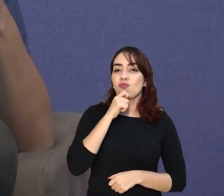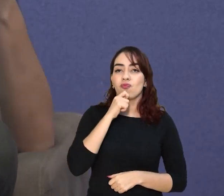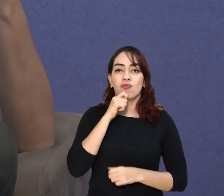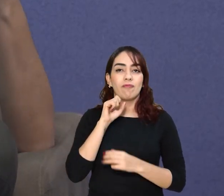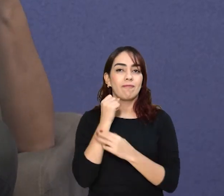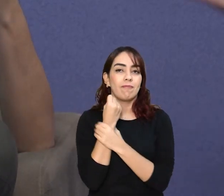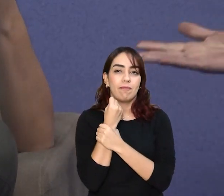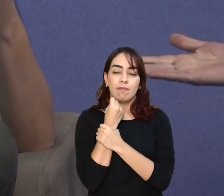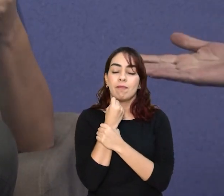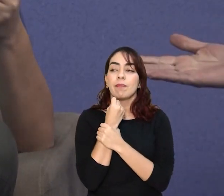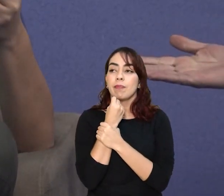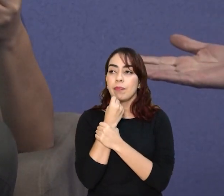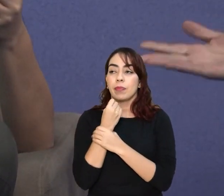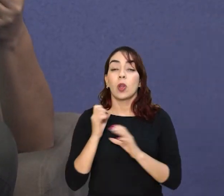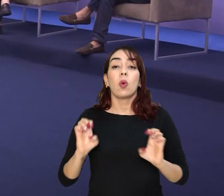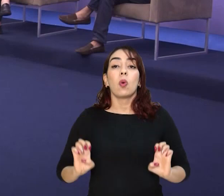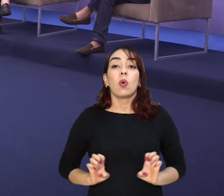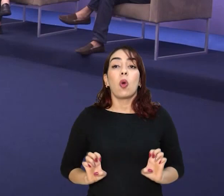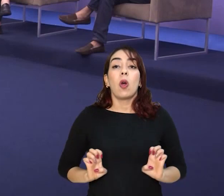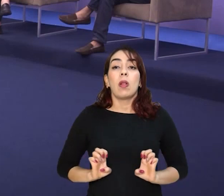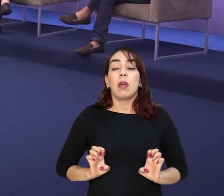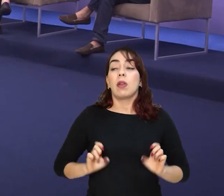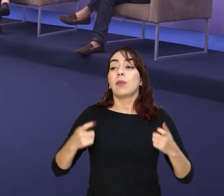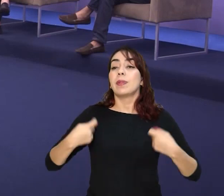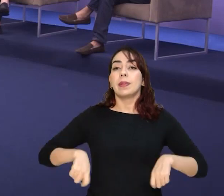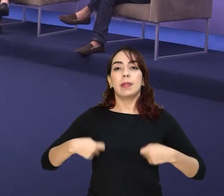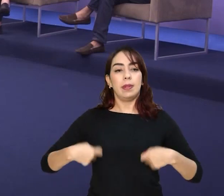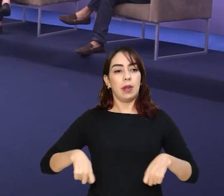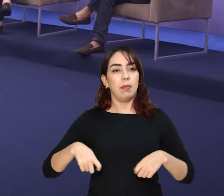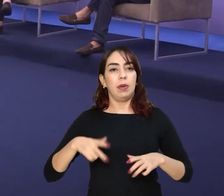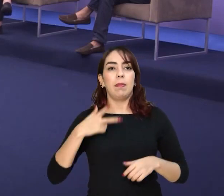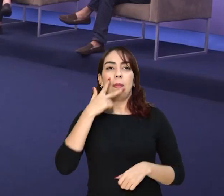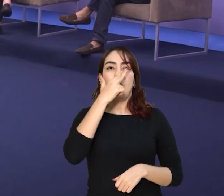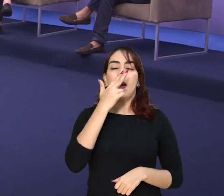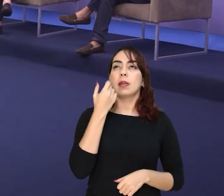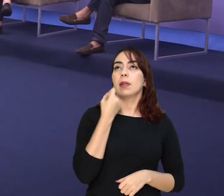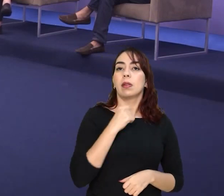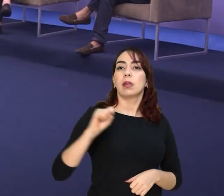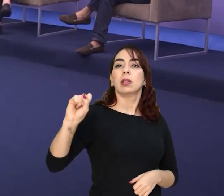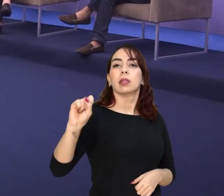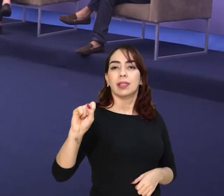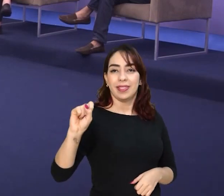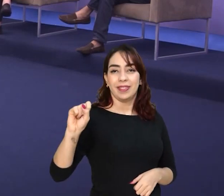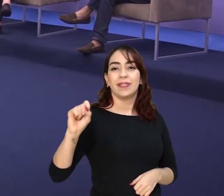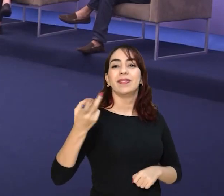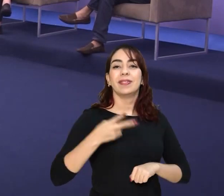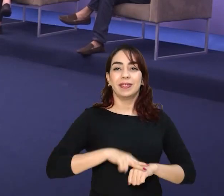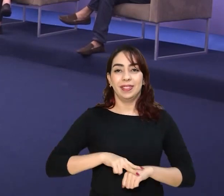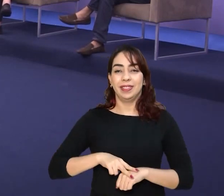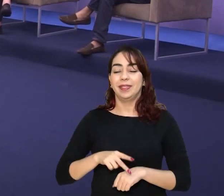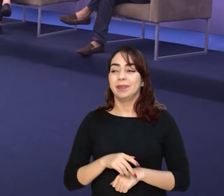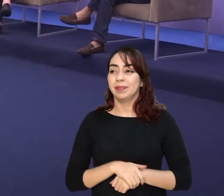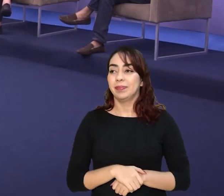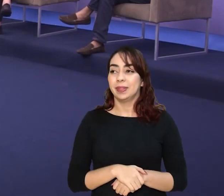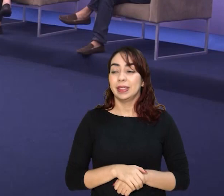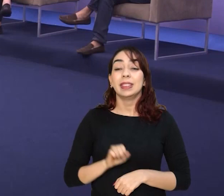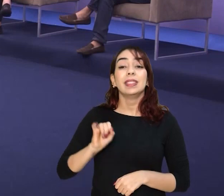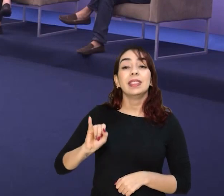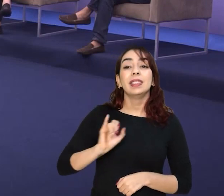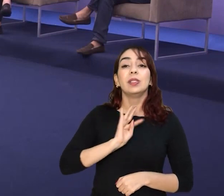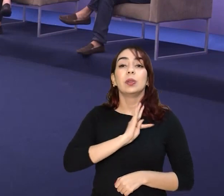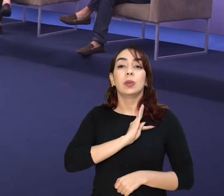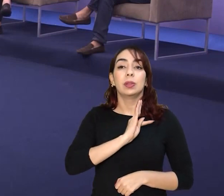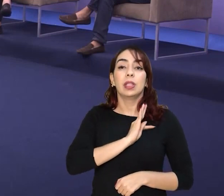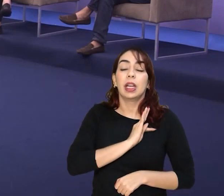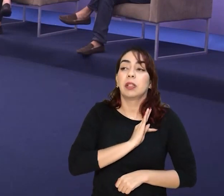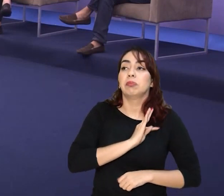problemas. Tanto que o goleiro é sempre o salvador. O Richard, que tinha falhado contra o Novo Horizonte, não acabou não sendo sacado. Se fosse o Vojvoda, tinha sacado, mas